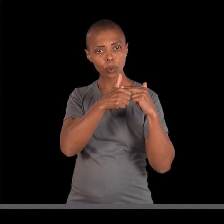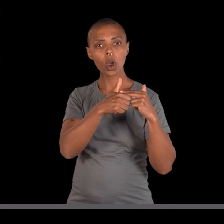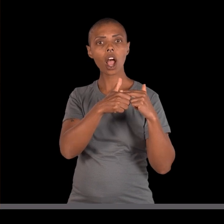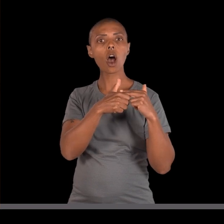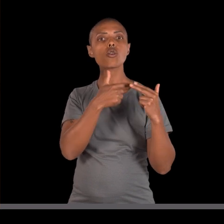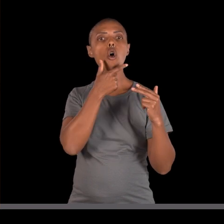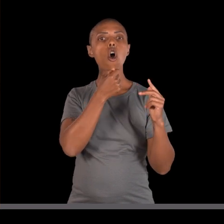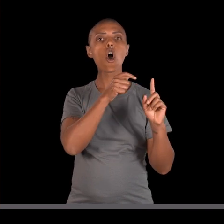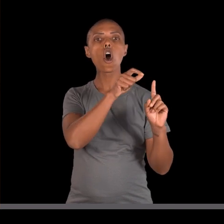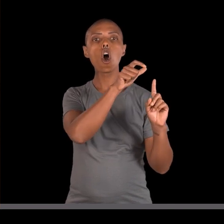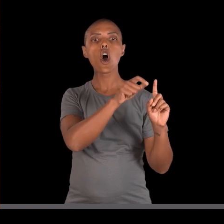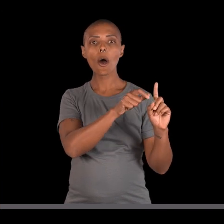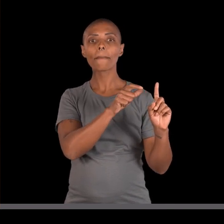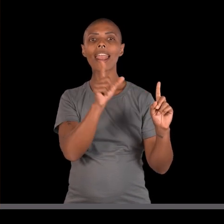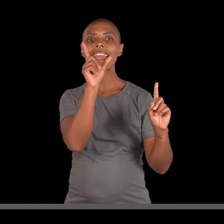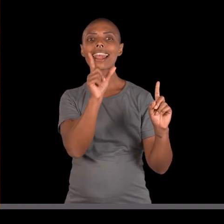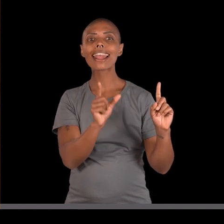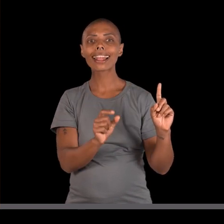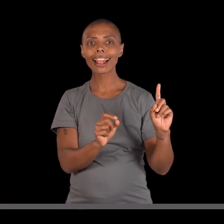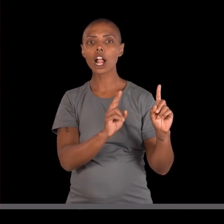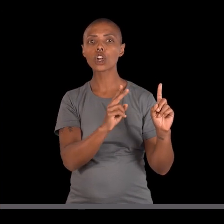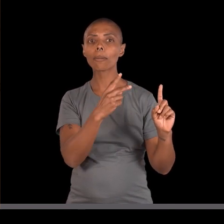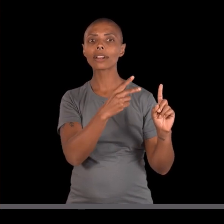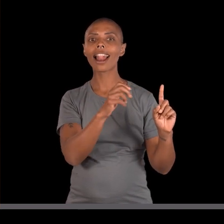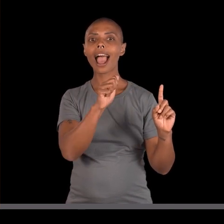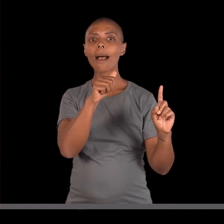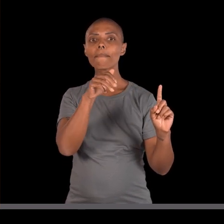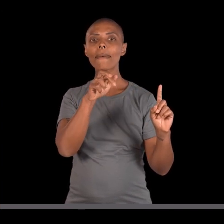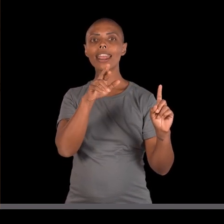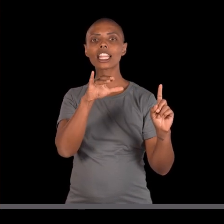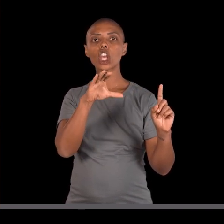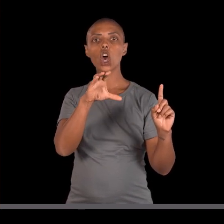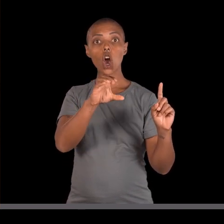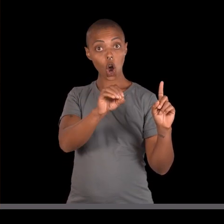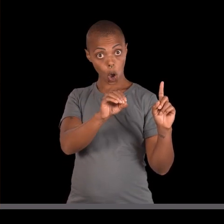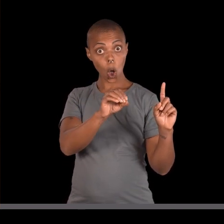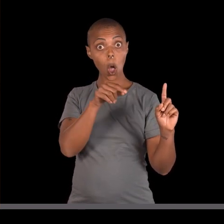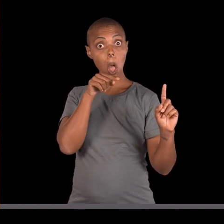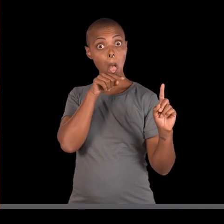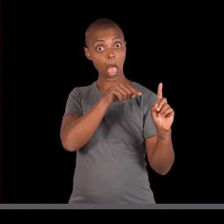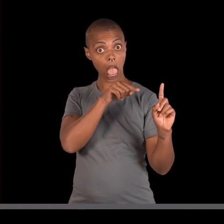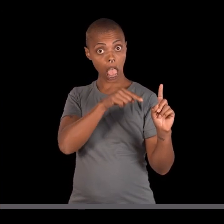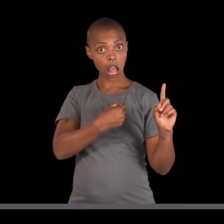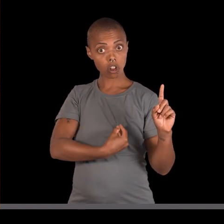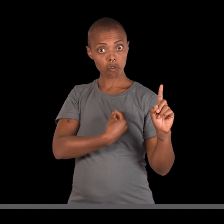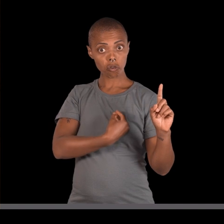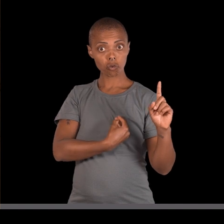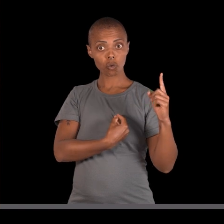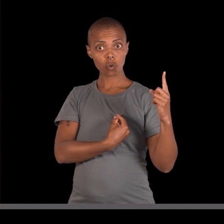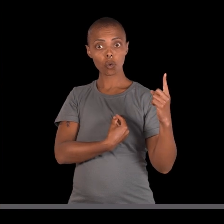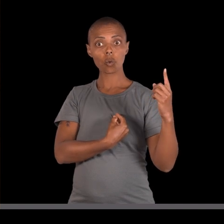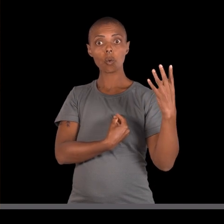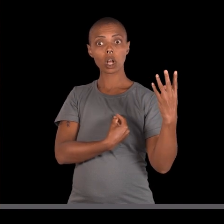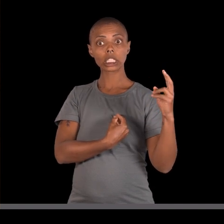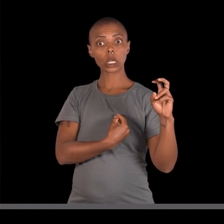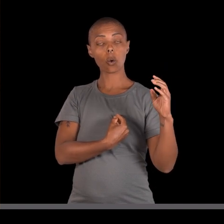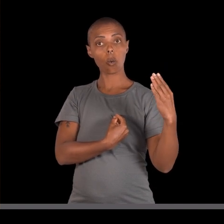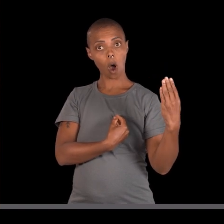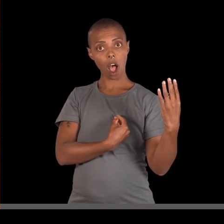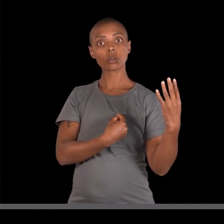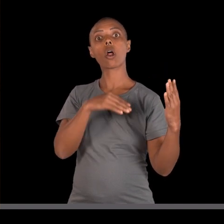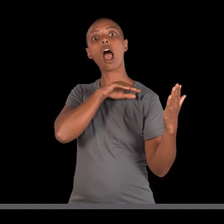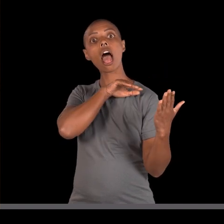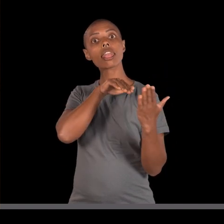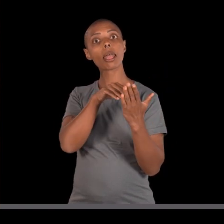advém de uma homenagem feita a um italiano chamado Américo Vespúcio, historiador que viveu de